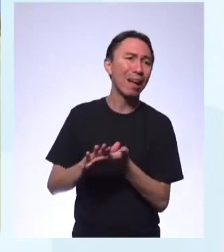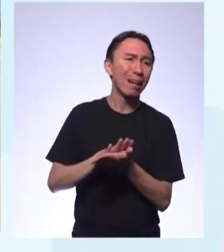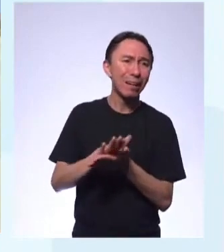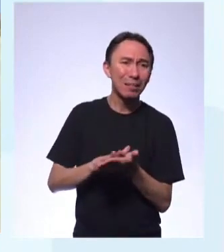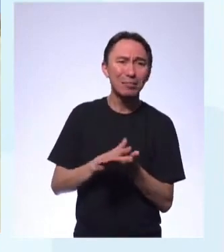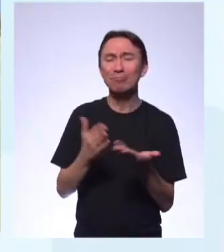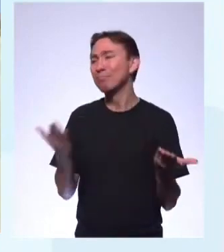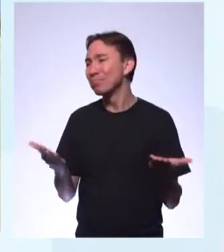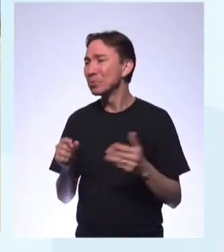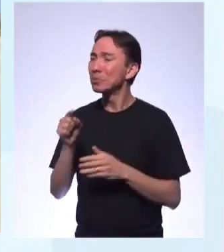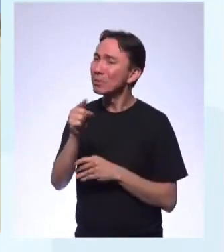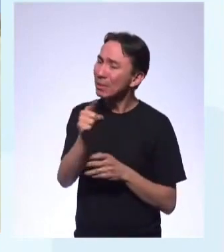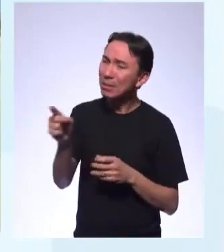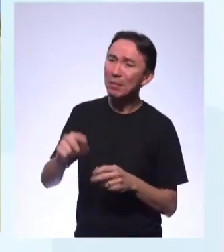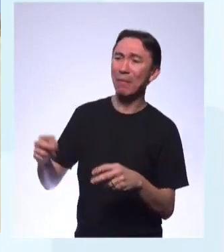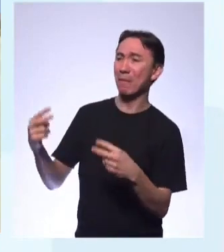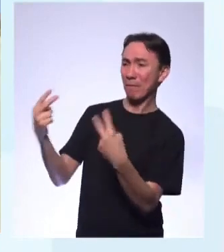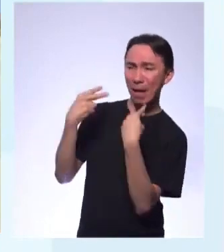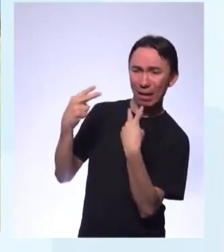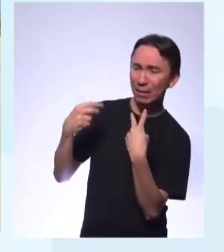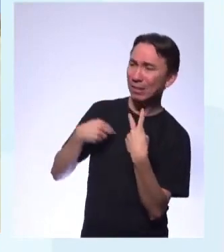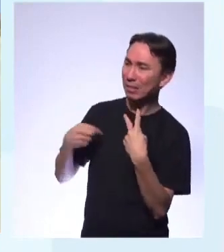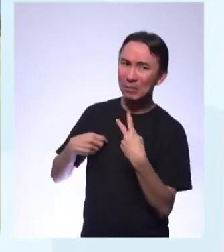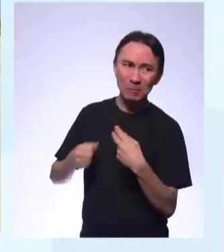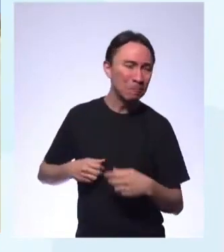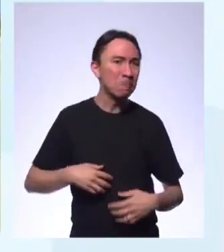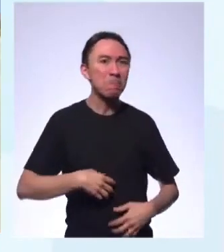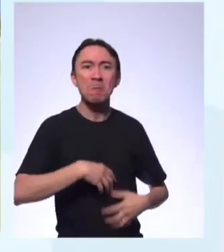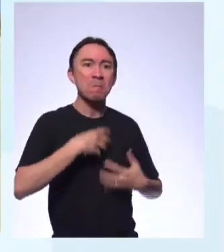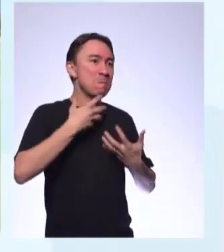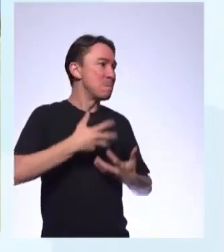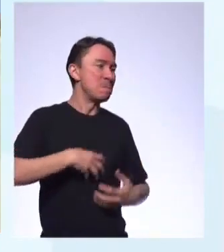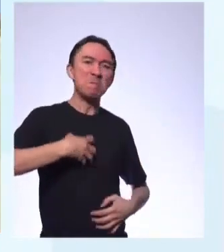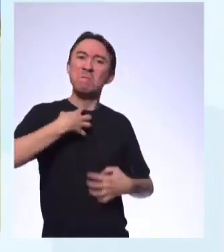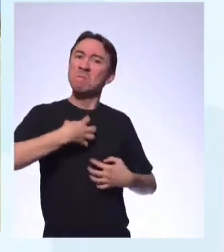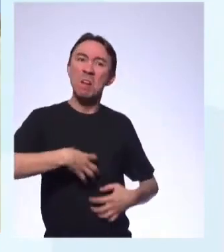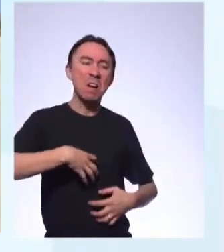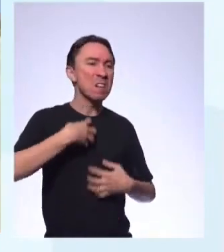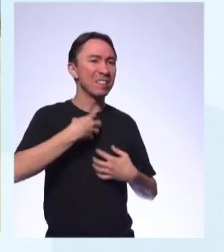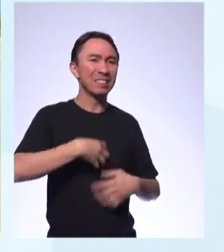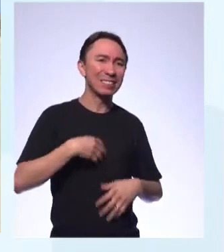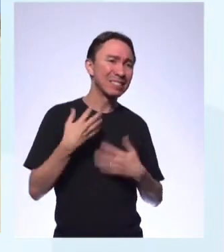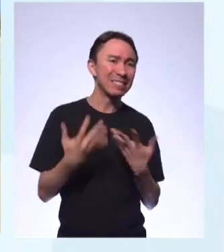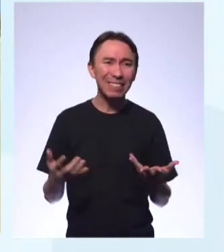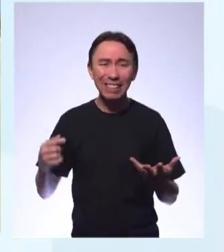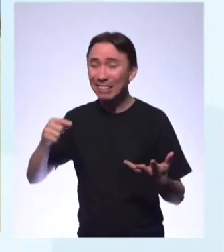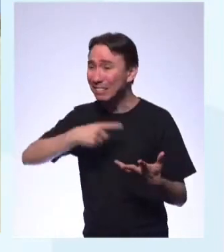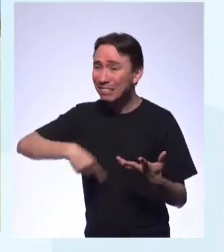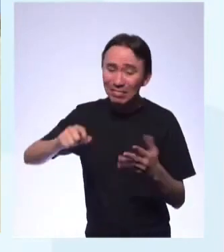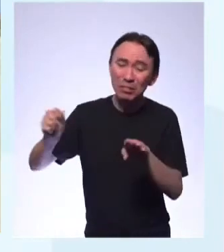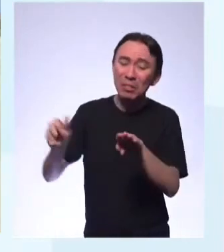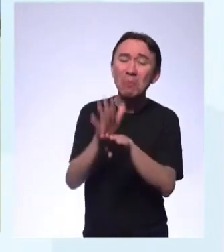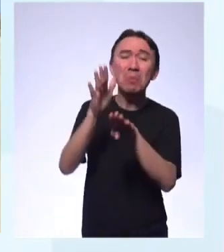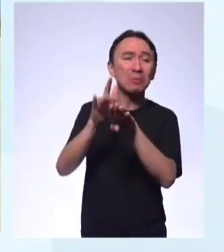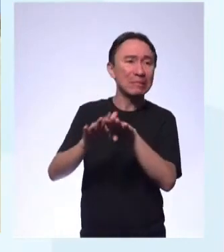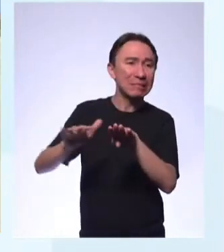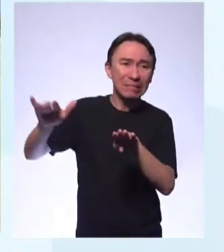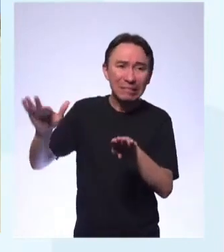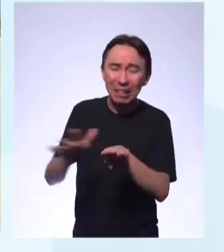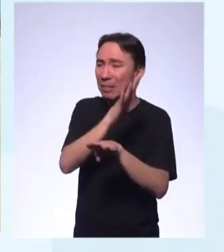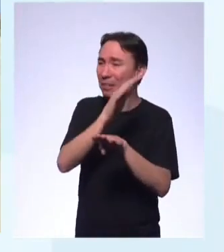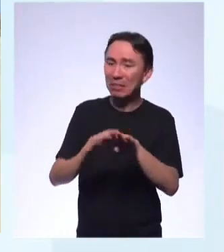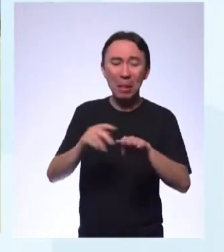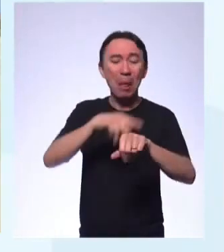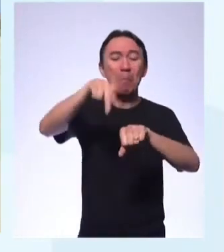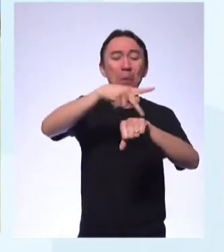que ao ver-me pões-te a arfar, quebrando as ondas tuas, de encontro às